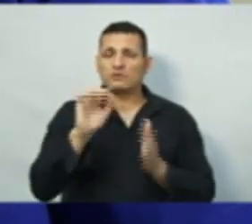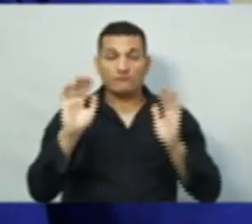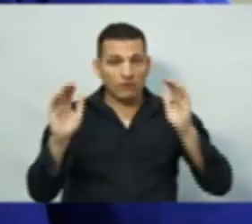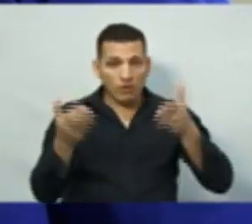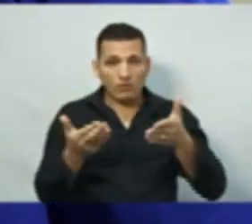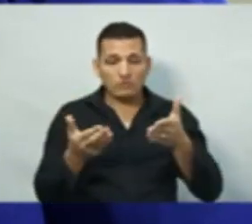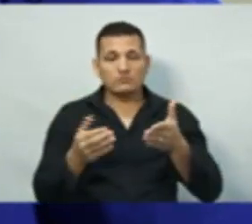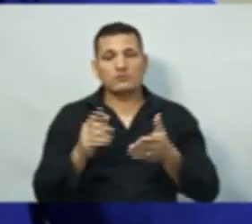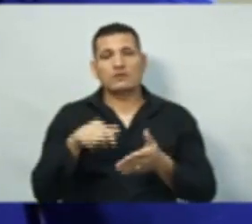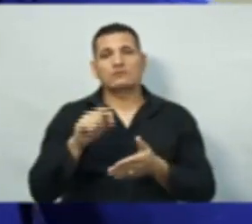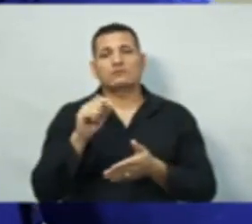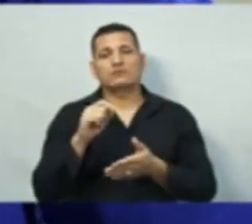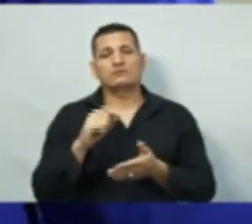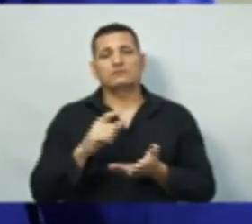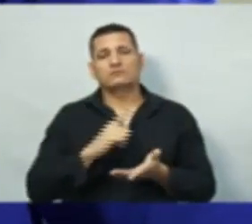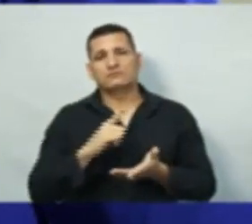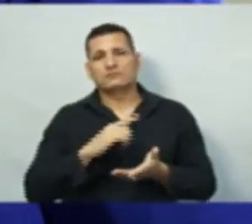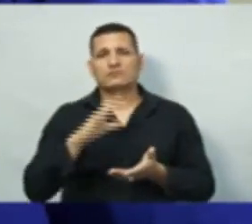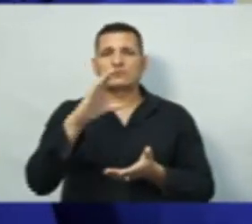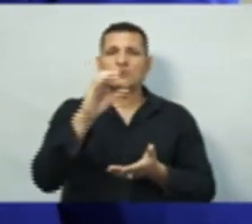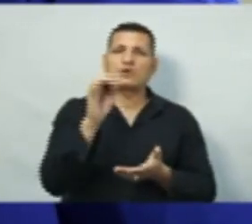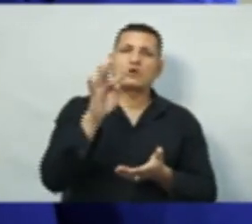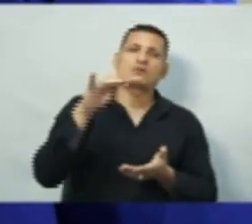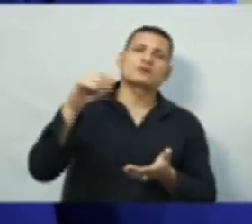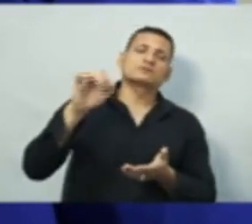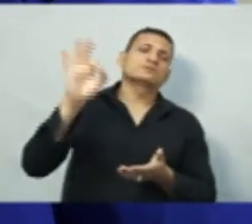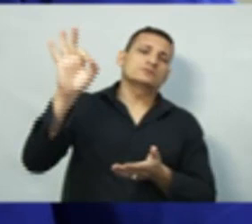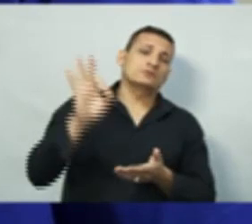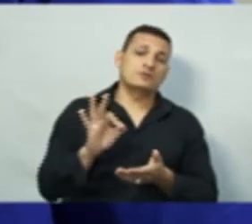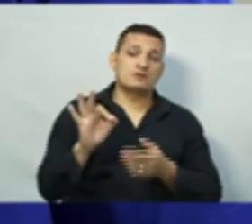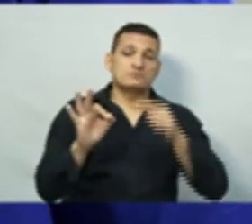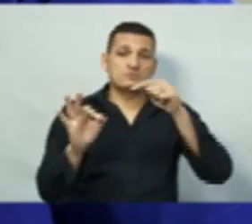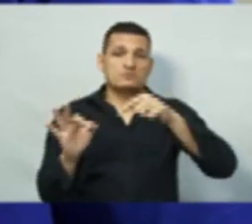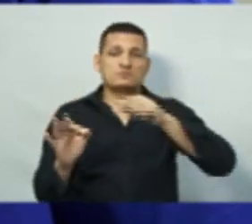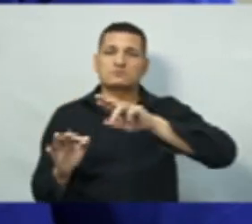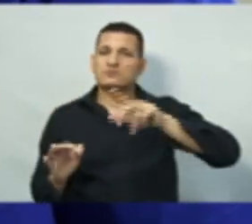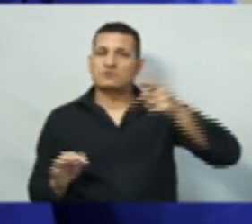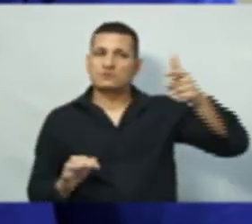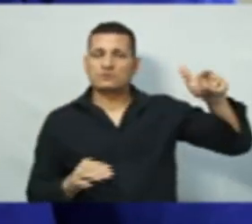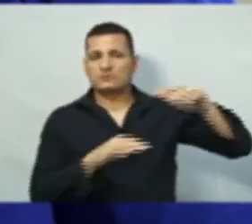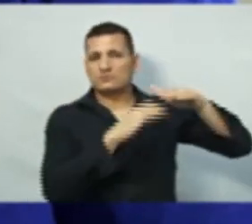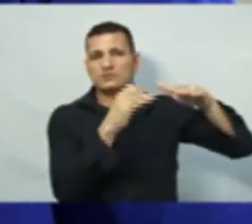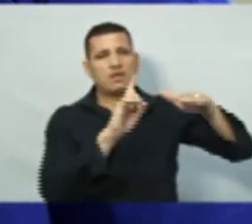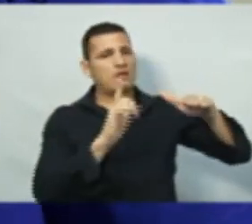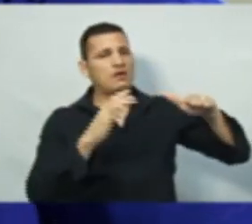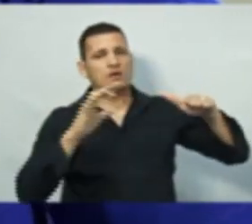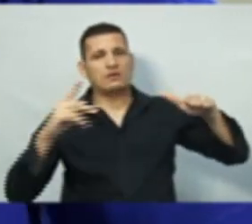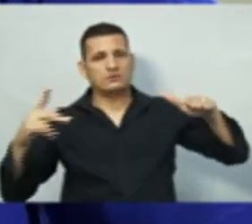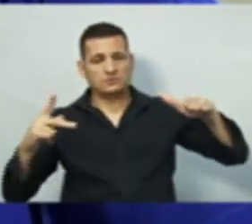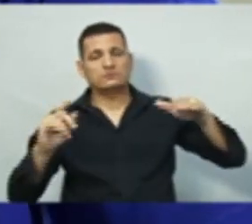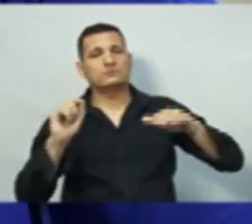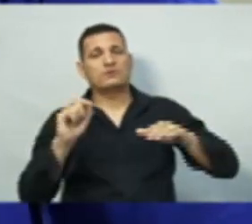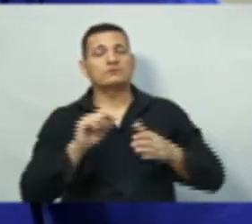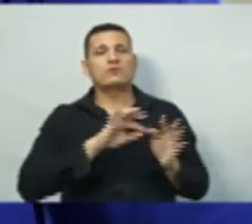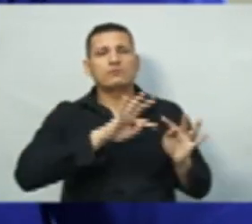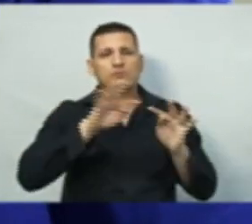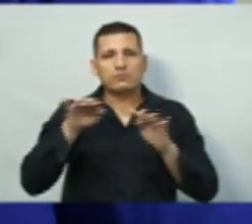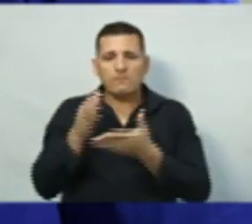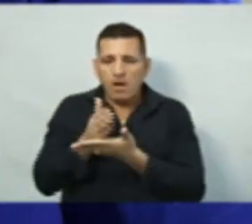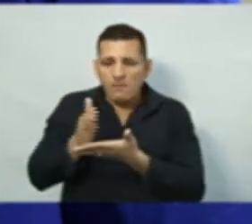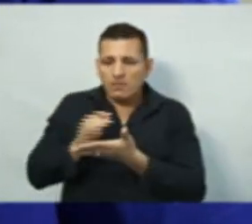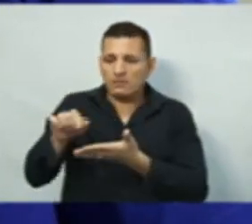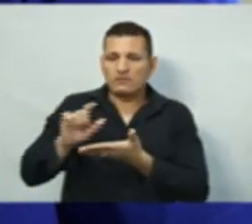gente tem a questão das sobras, que diferente de outras empresas que não são cooperativas, ao final do exercício essas sobras voltam